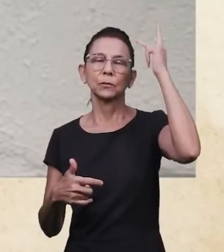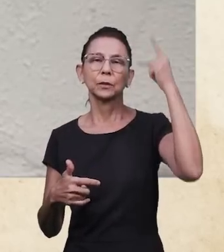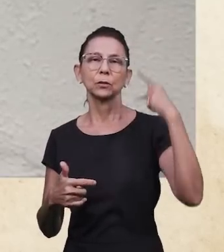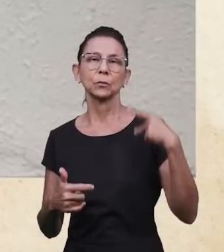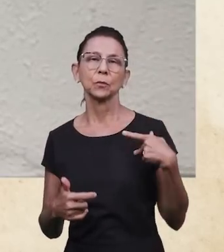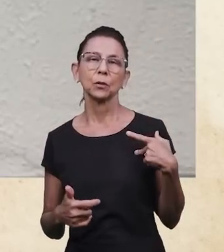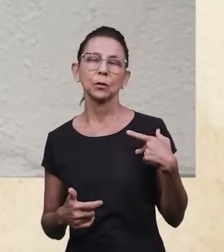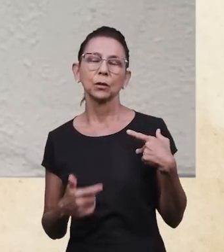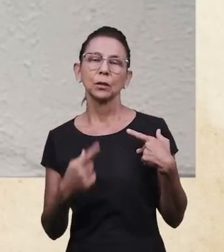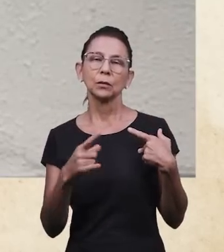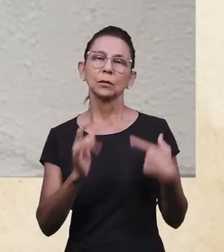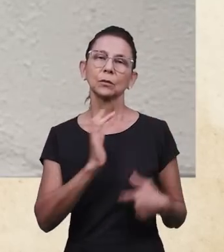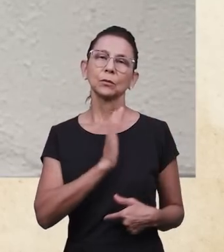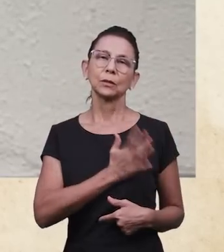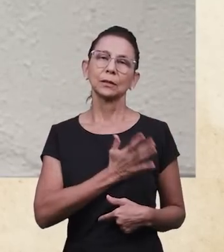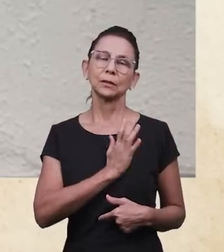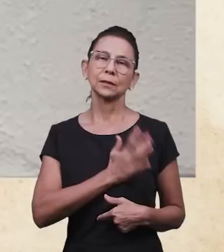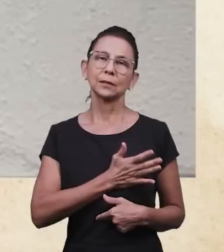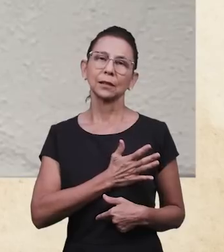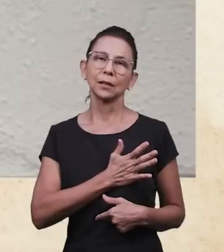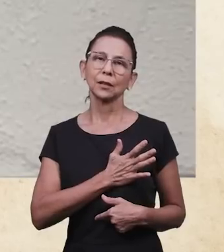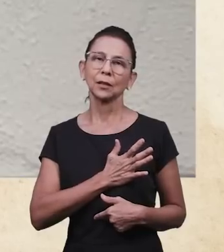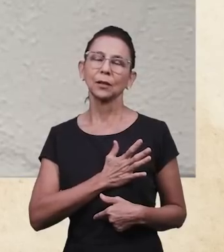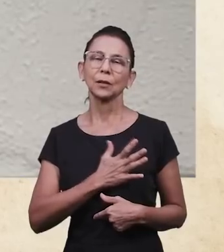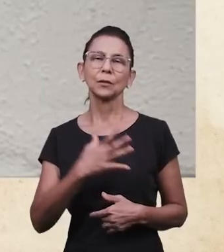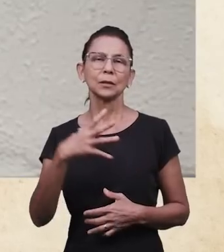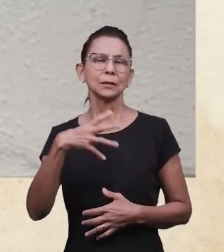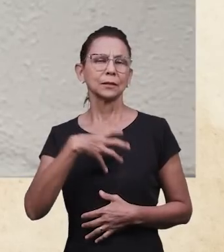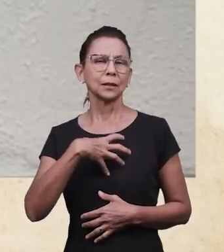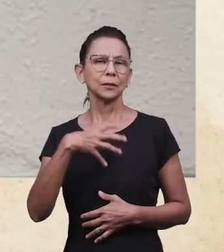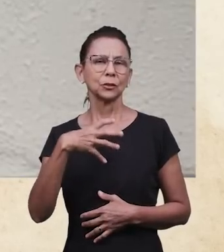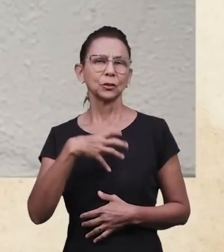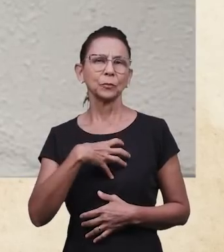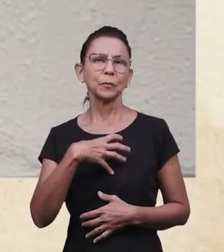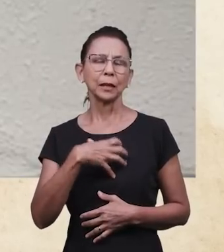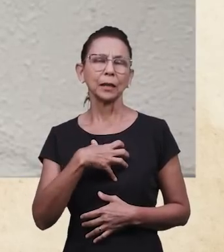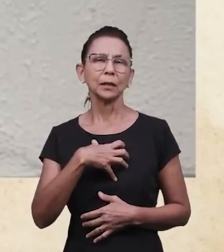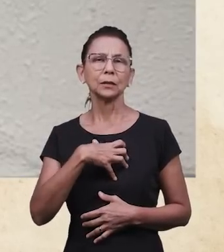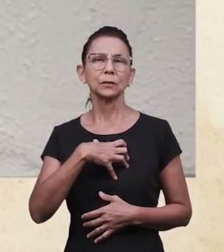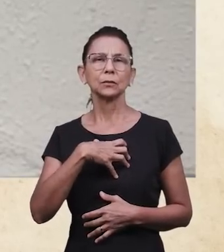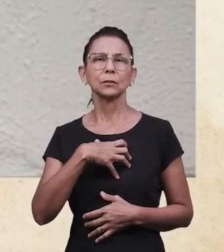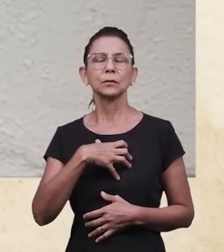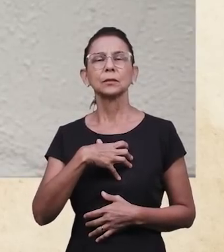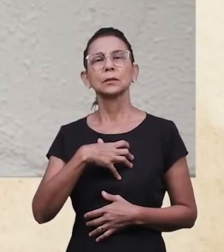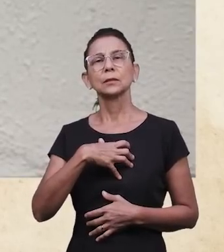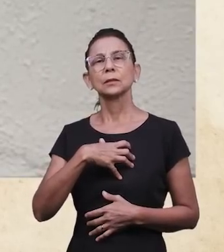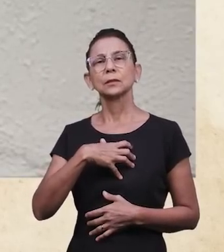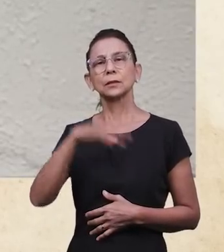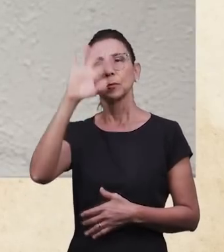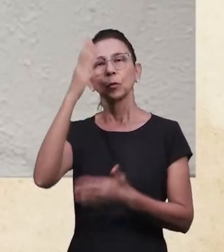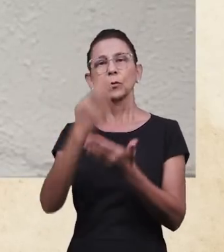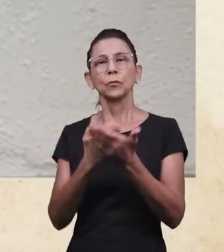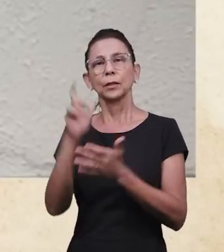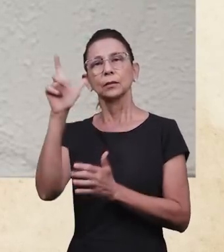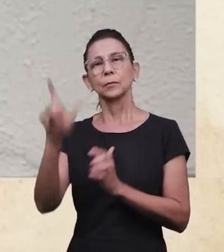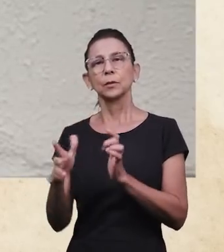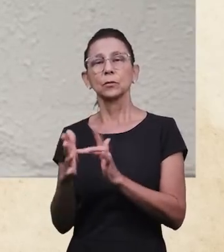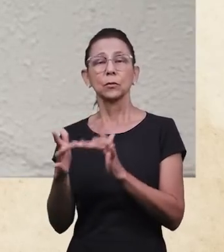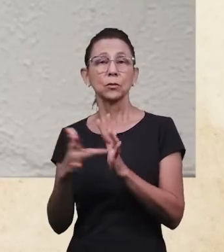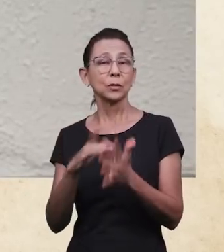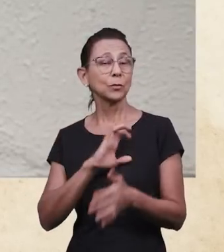Jesus. Quanto ao mais, irmãos, tudo que é verdadeiro, tudo que é honesto, tudo que é